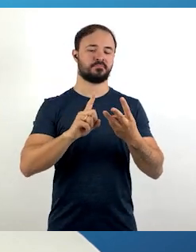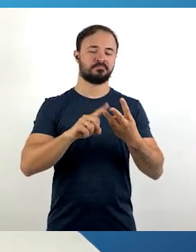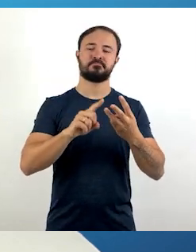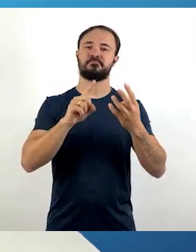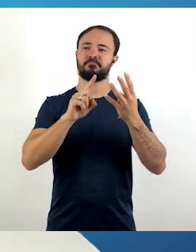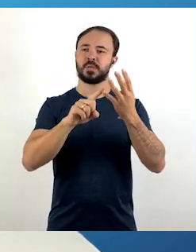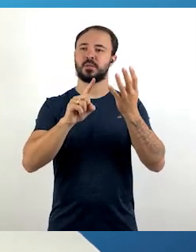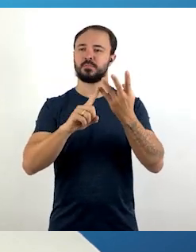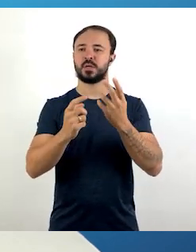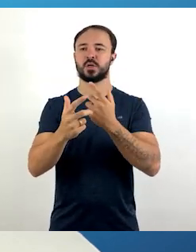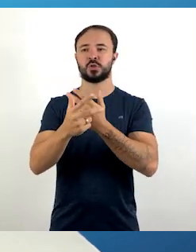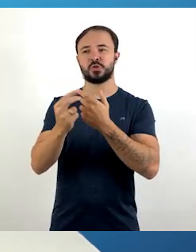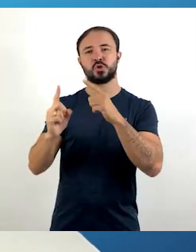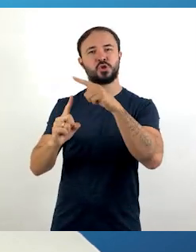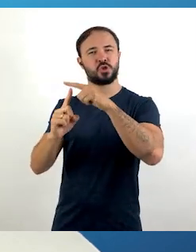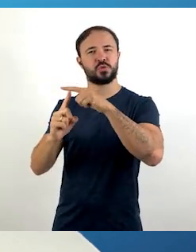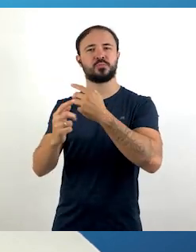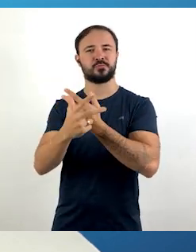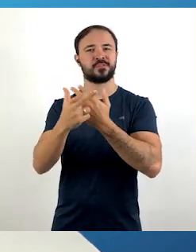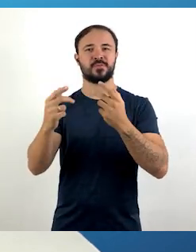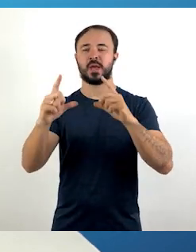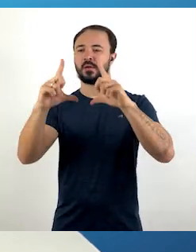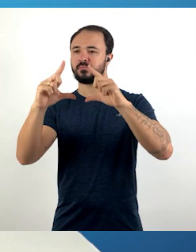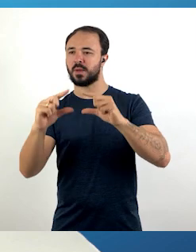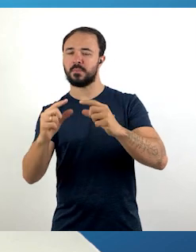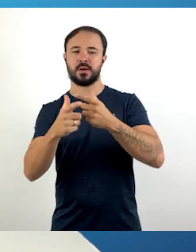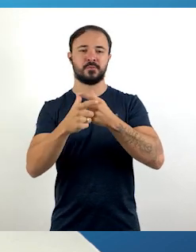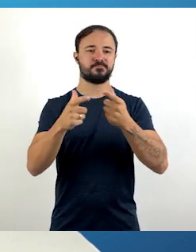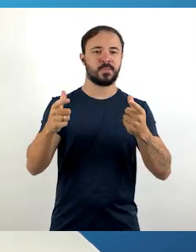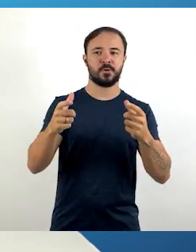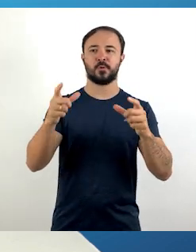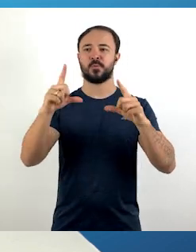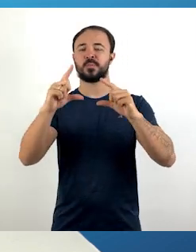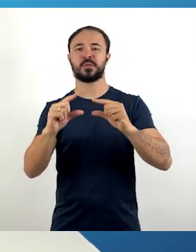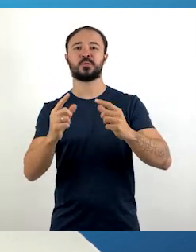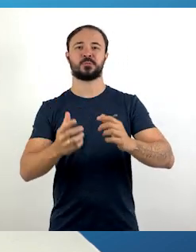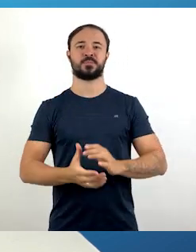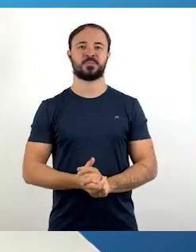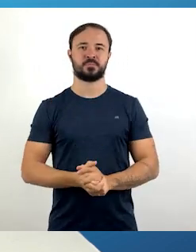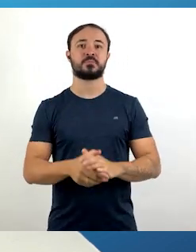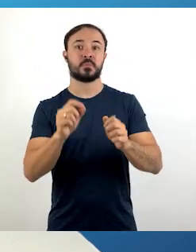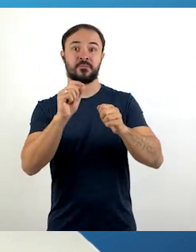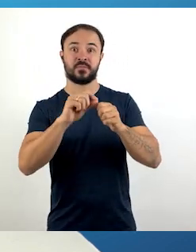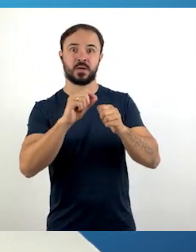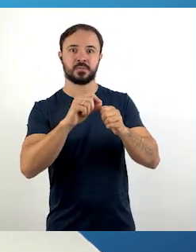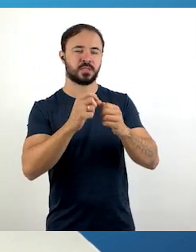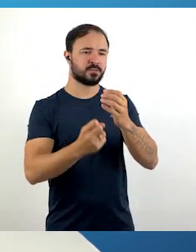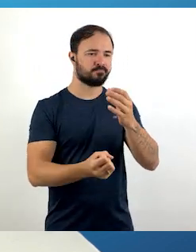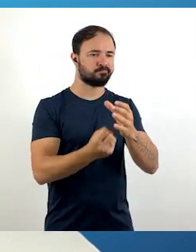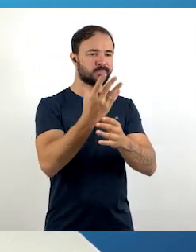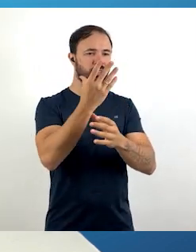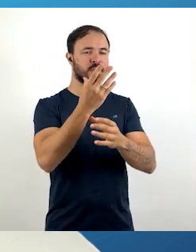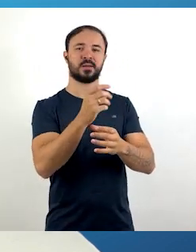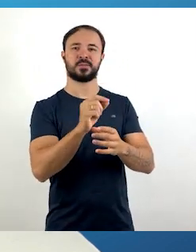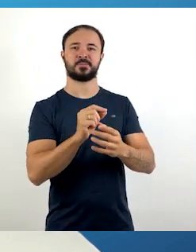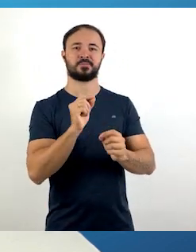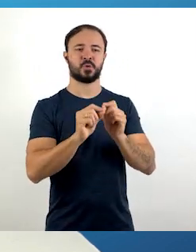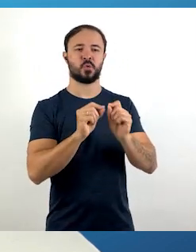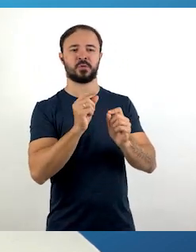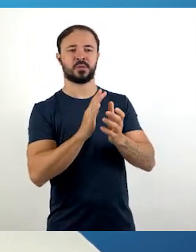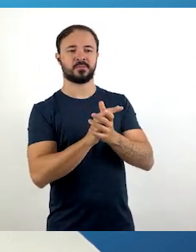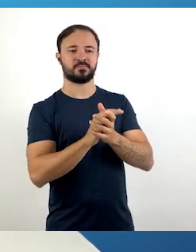angulares, barras retas, diferentes tamanhos e formatos para construir a estrutura